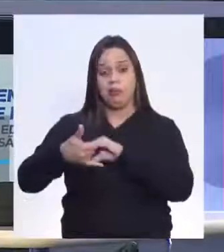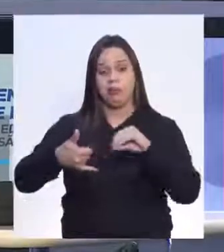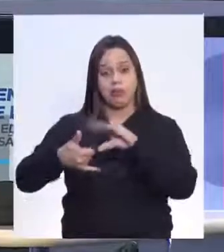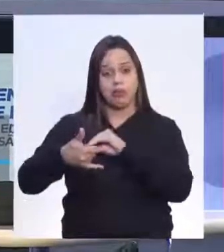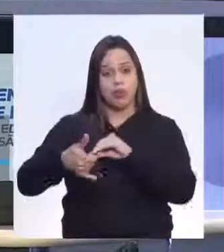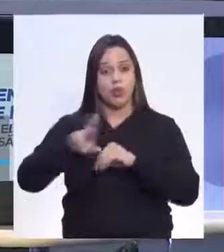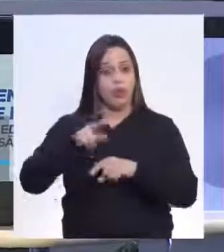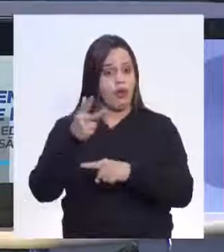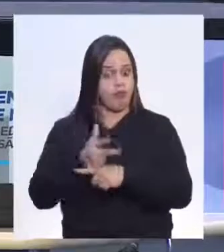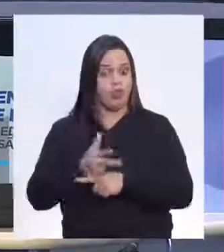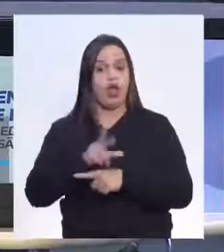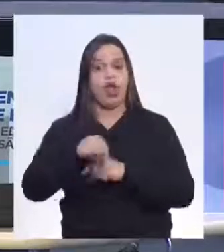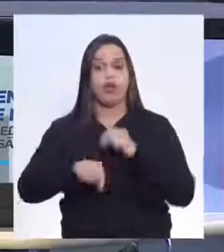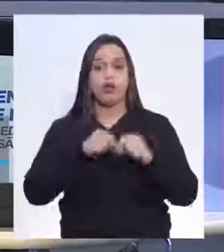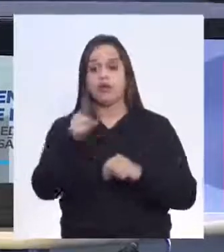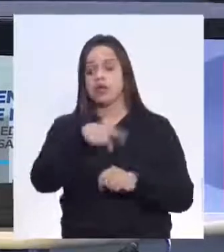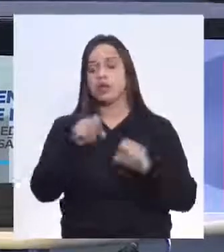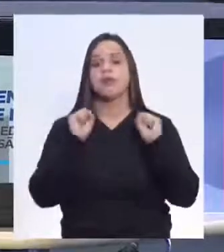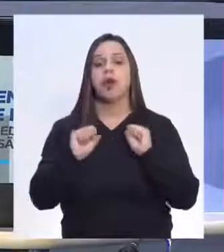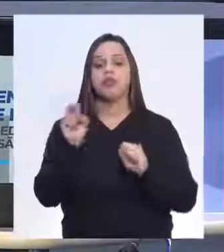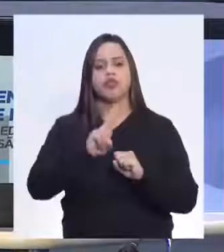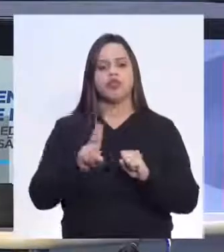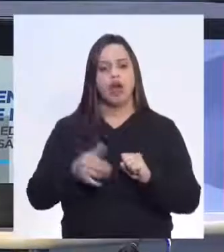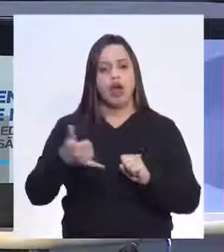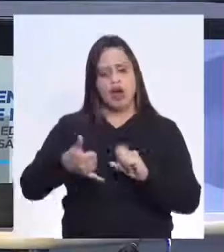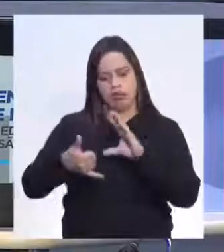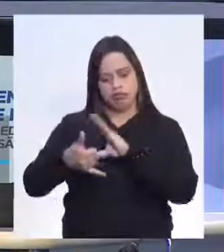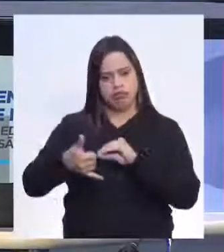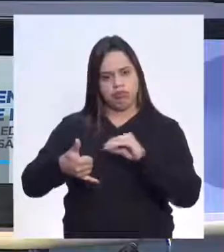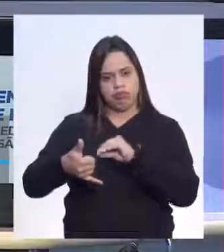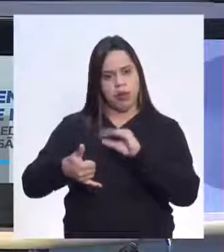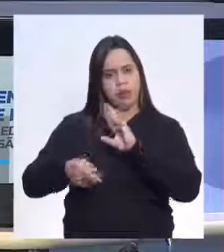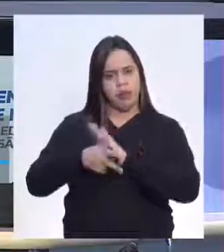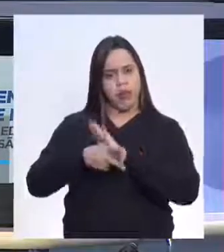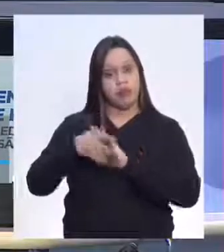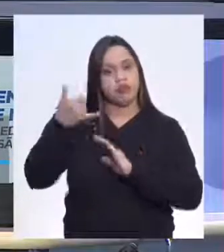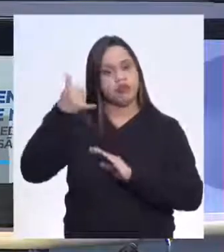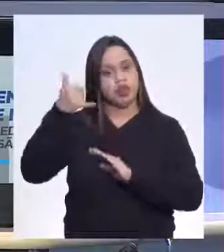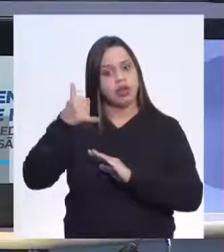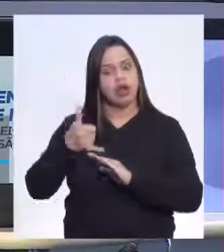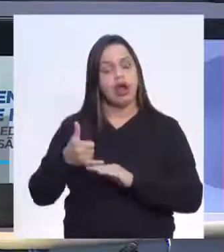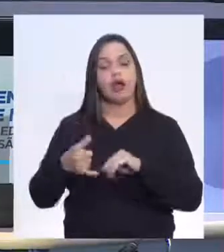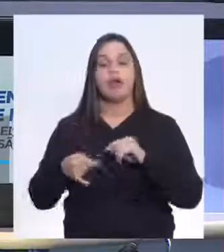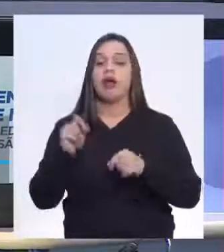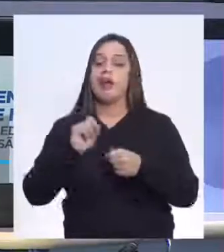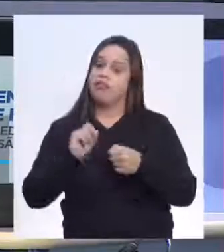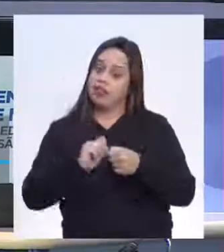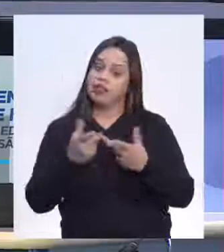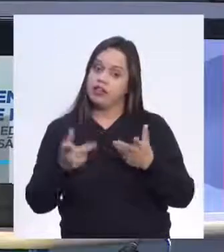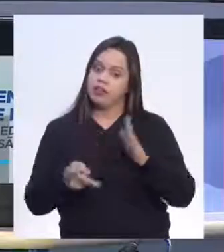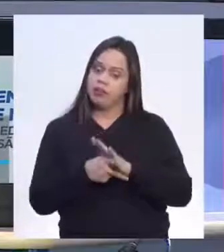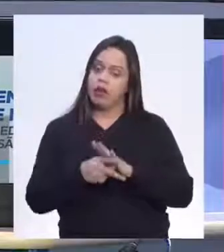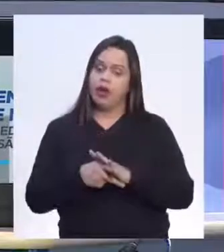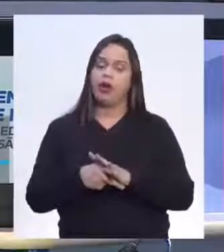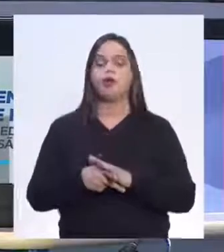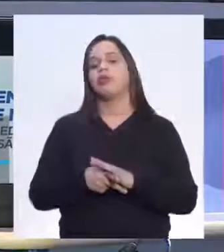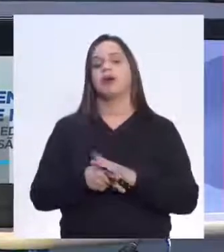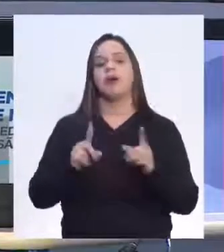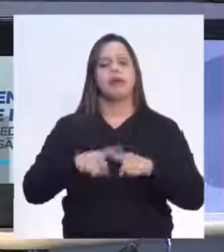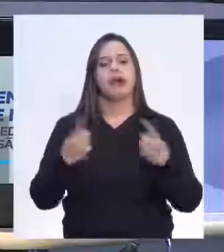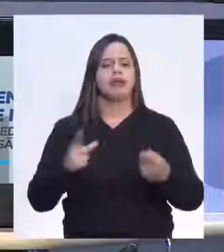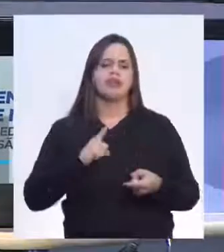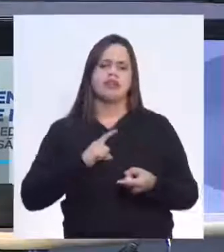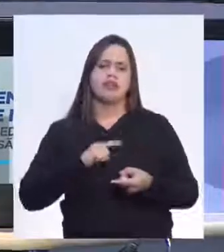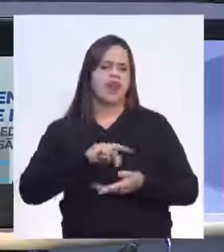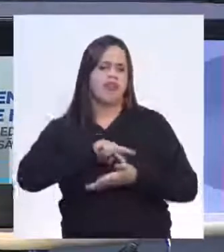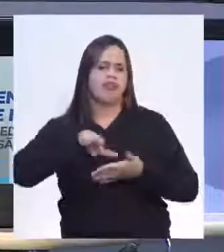não vídeo. Então, você pode até utilizar mesmo o gravador de voz do seu celular para fazer o podcast. Mas tem vários